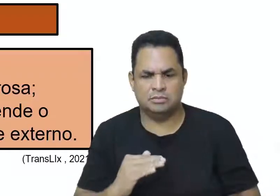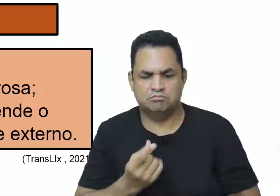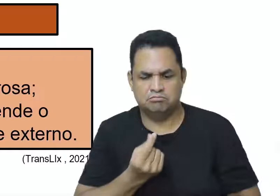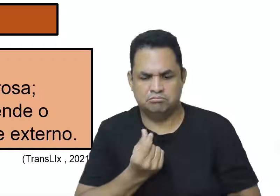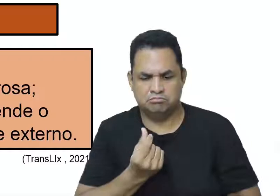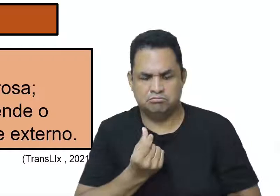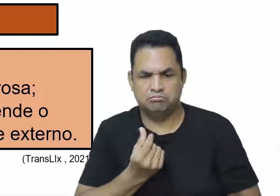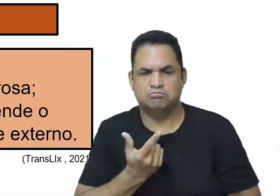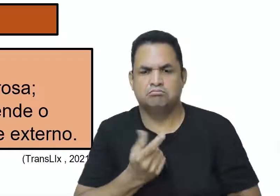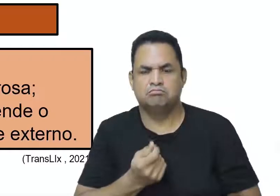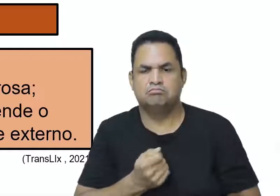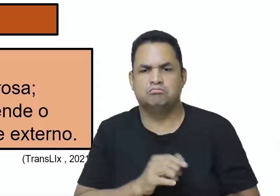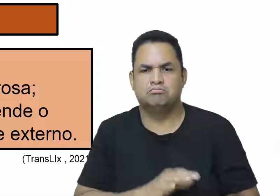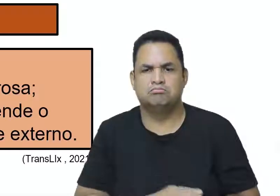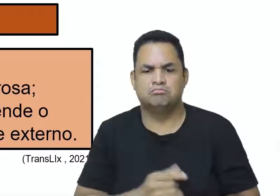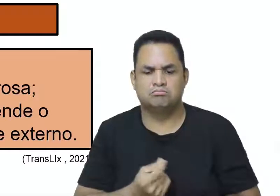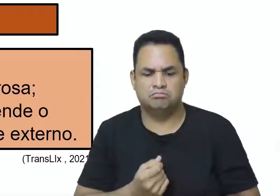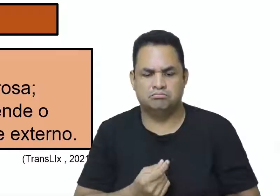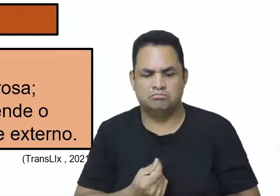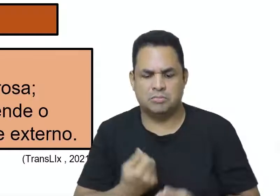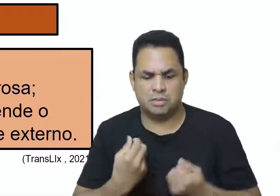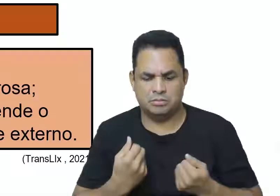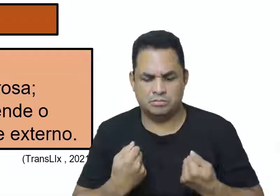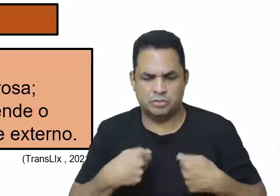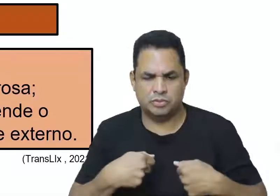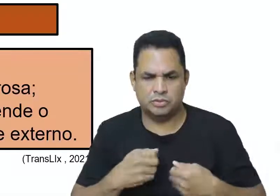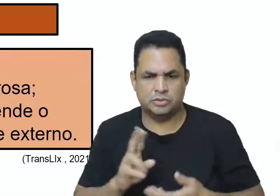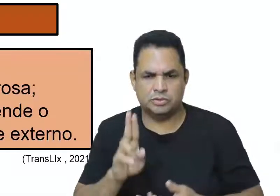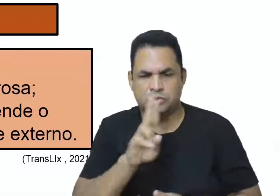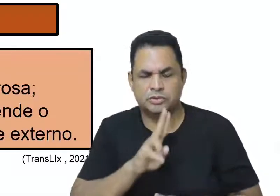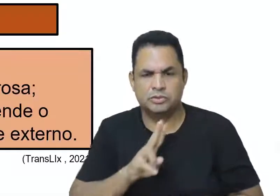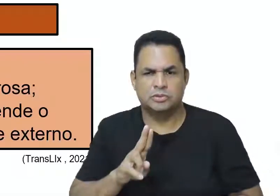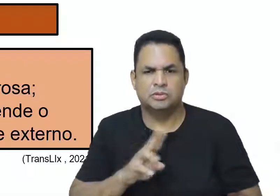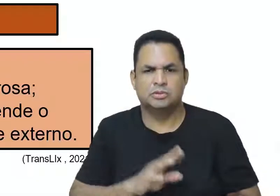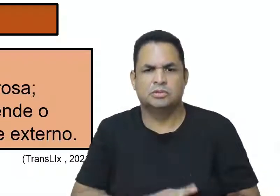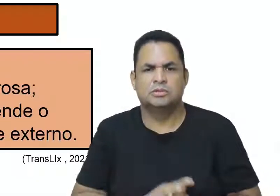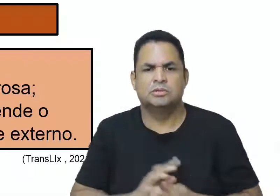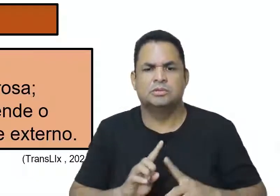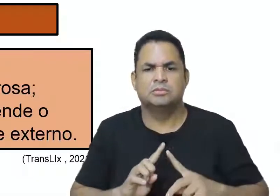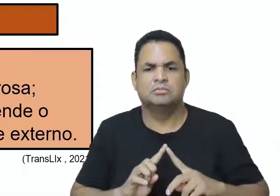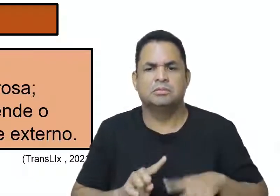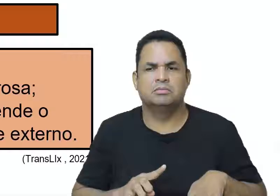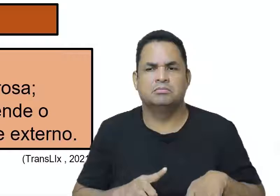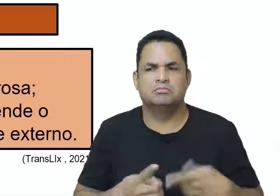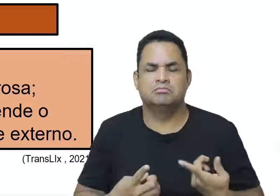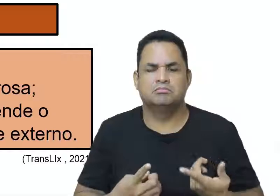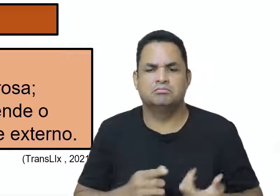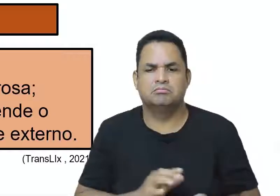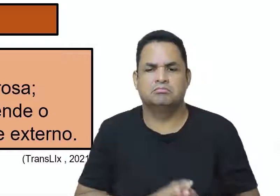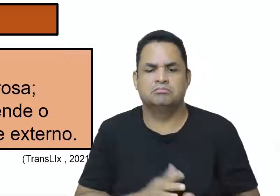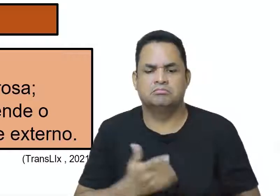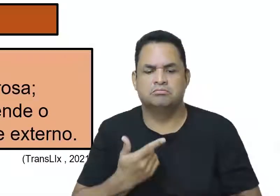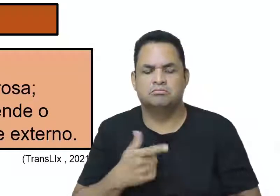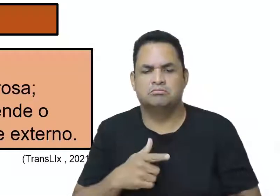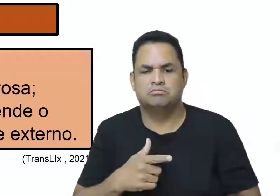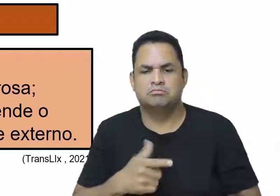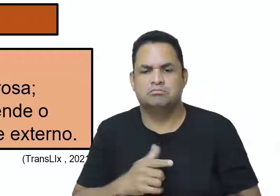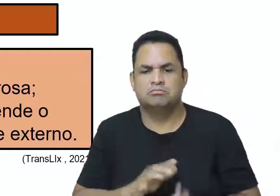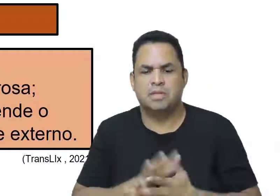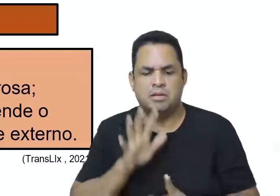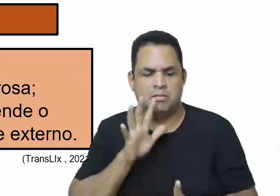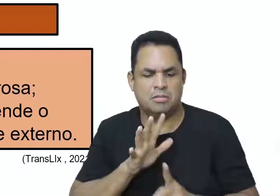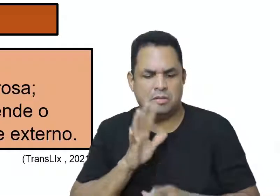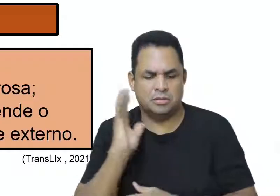aquisitivo, um baixo poder de consumo. Ah, professor Arimatea, quer dizer que no continente africano não tem impacto ambiental? Tem,